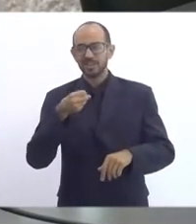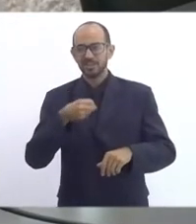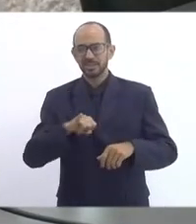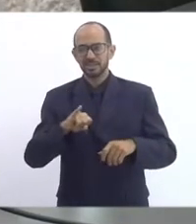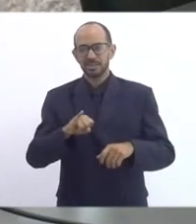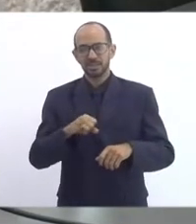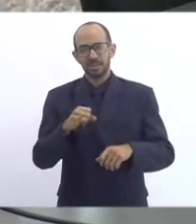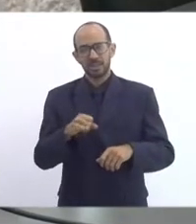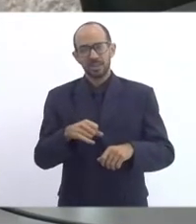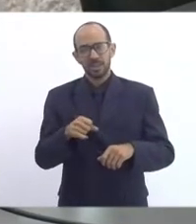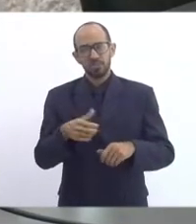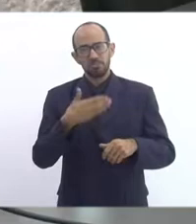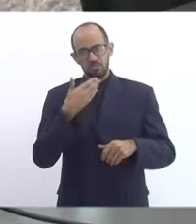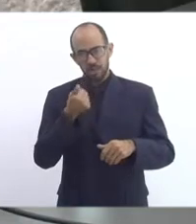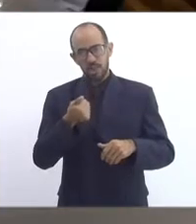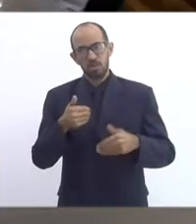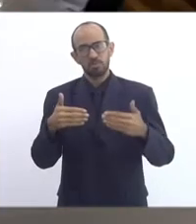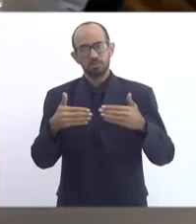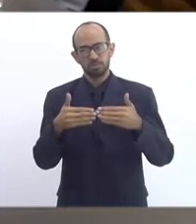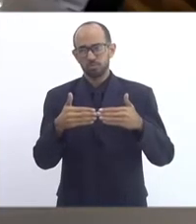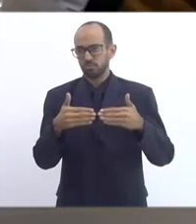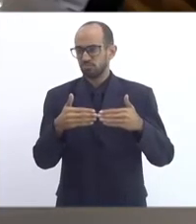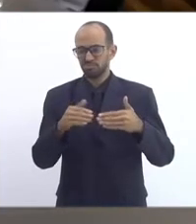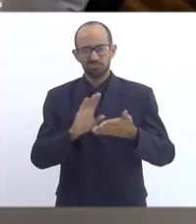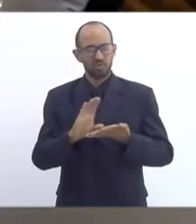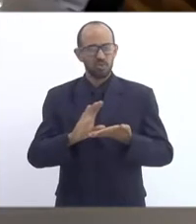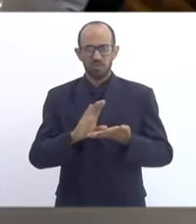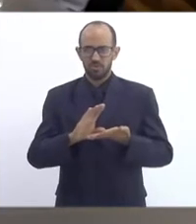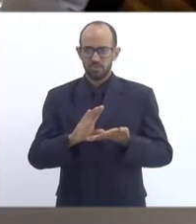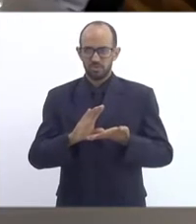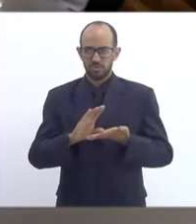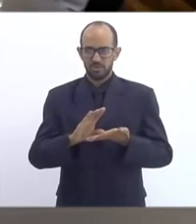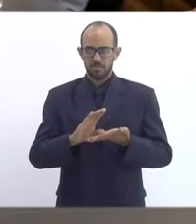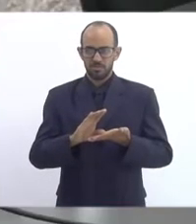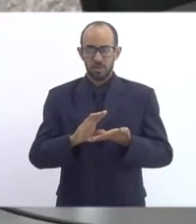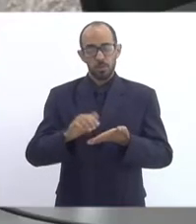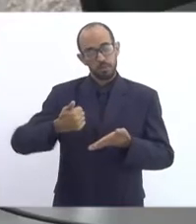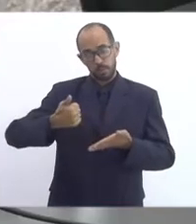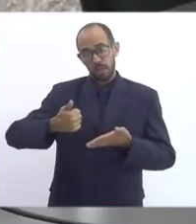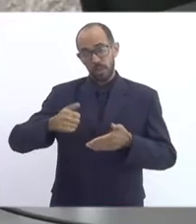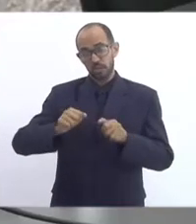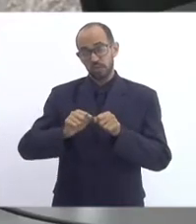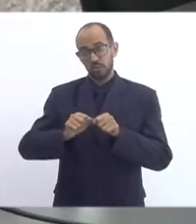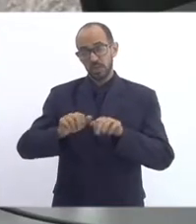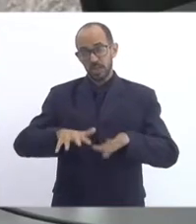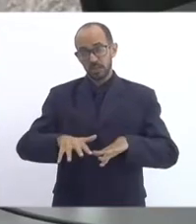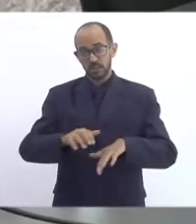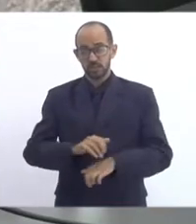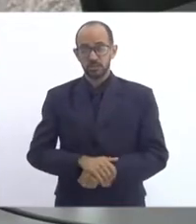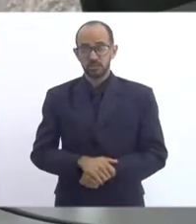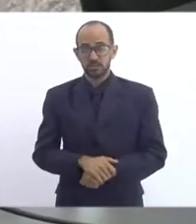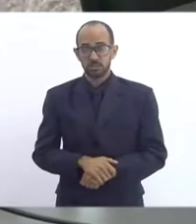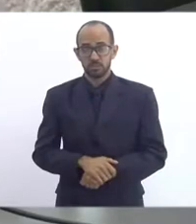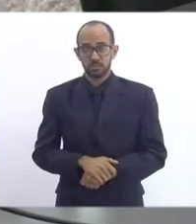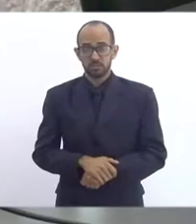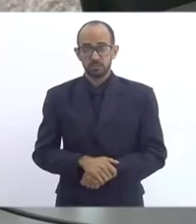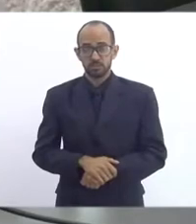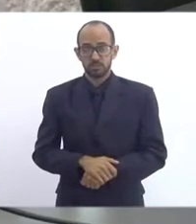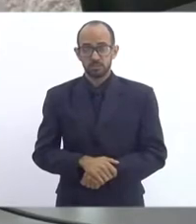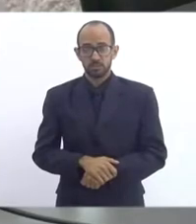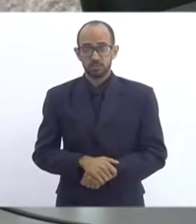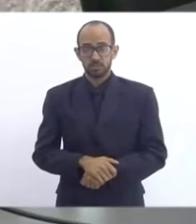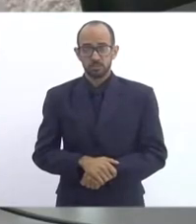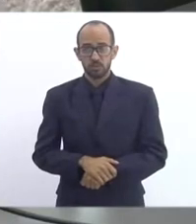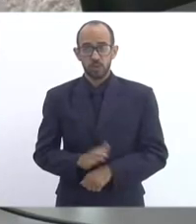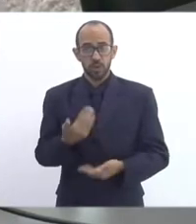ou dá pela inconstitucionalidade. Inconstitucionalidade, por coerência. O primeiro foi feito por inconstitucionalidade, o 3404 de 17. E está arquivado. O